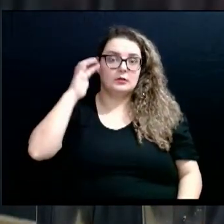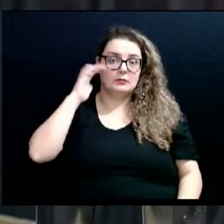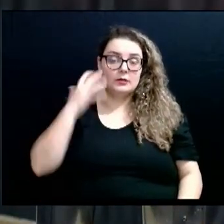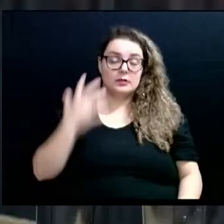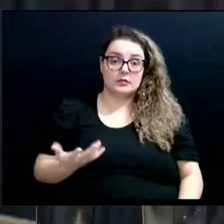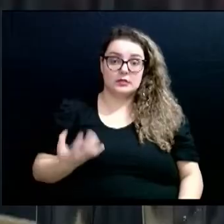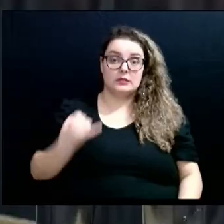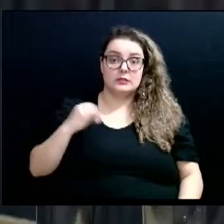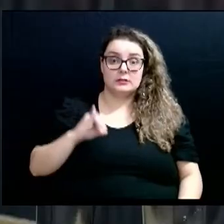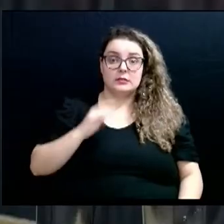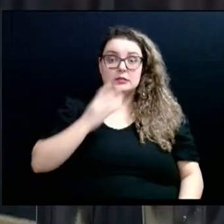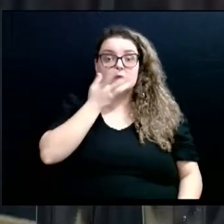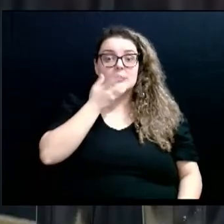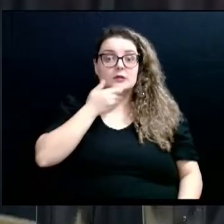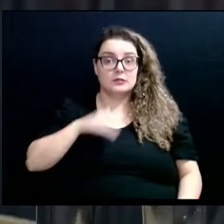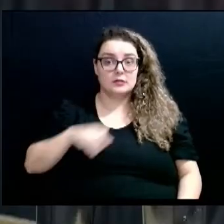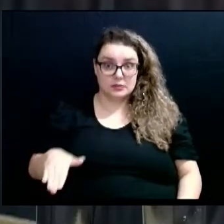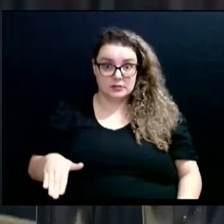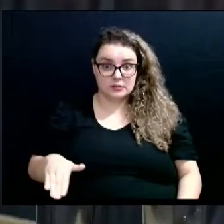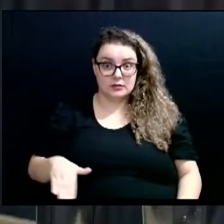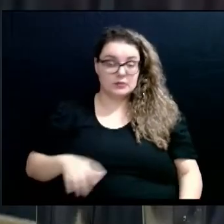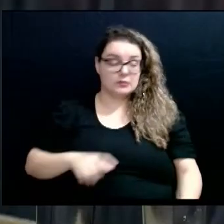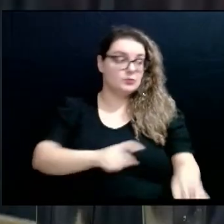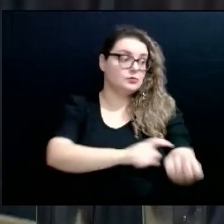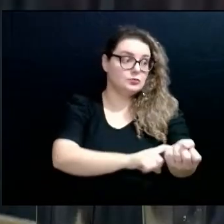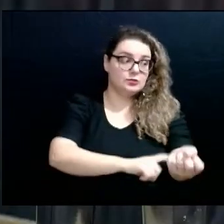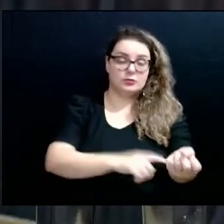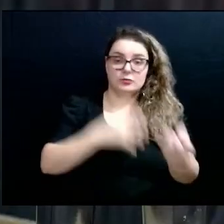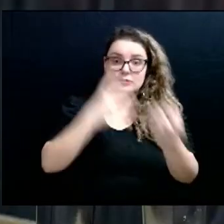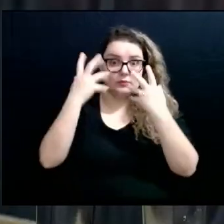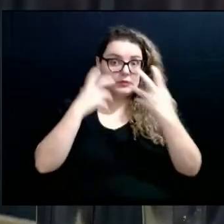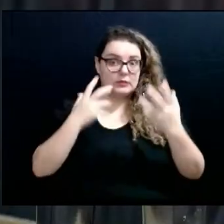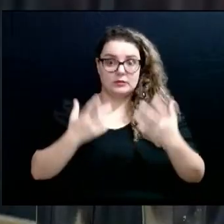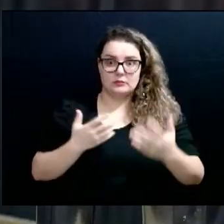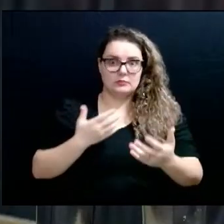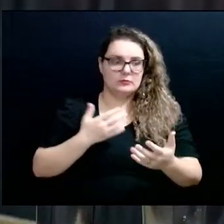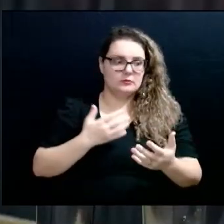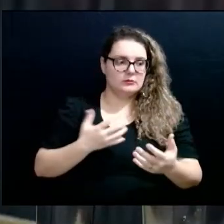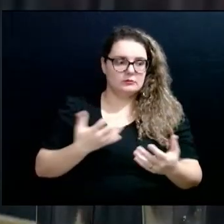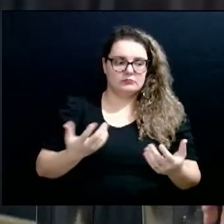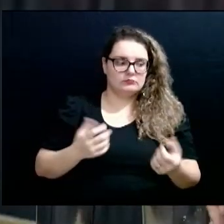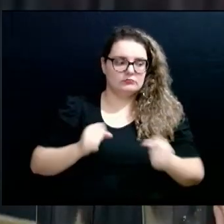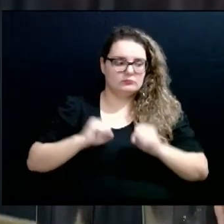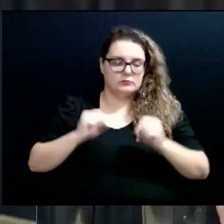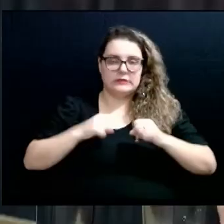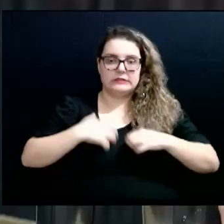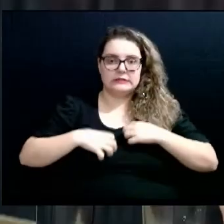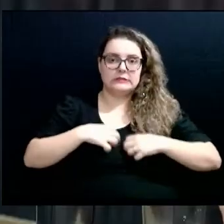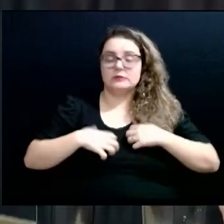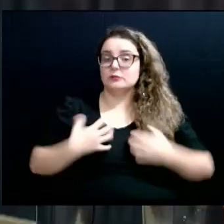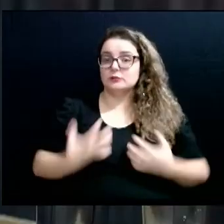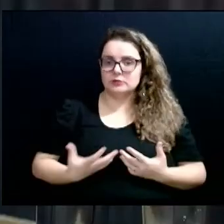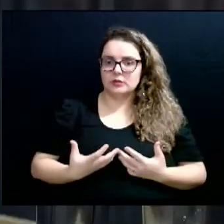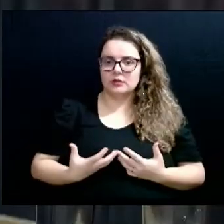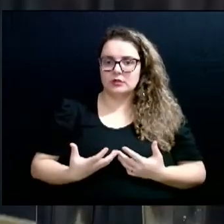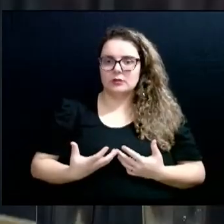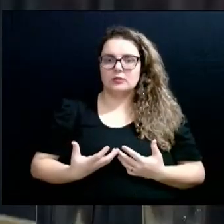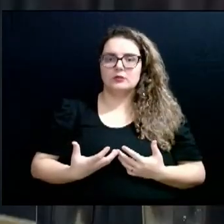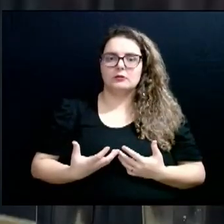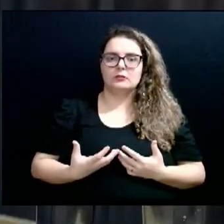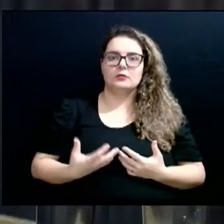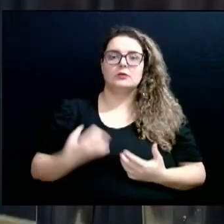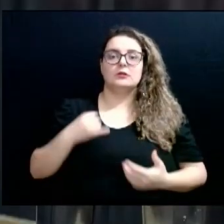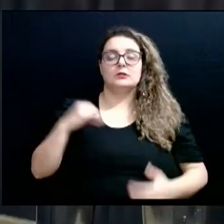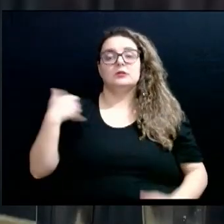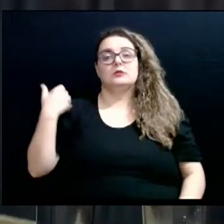criança tá nervosa, tá desregulada, tá aflita, né? Se o adulto também